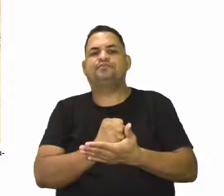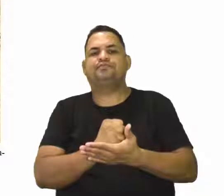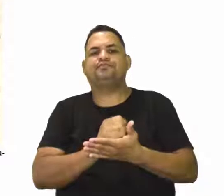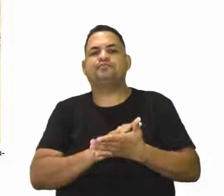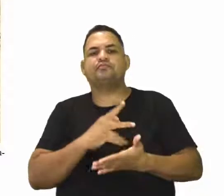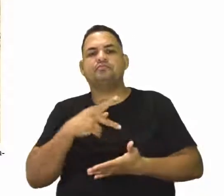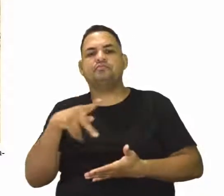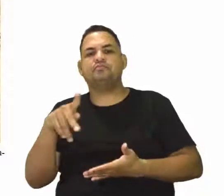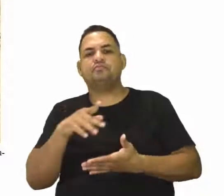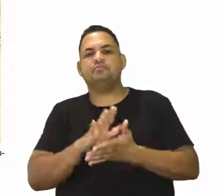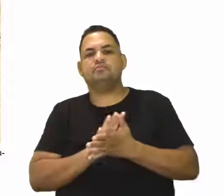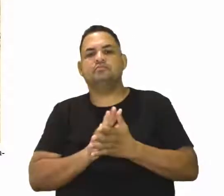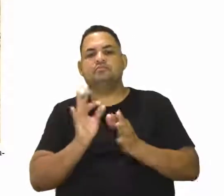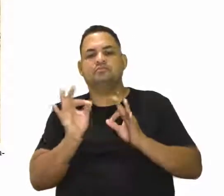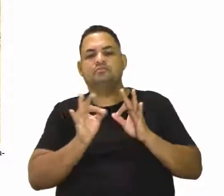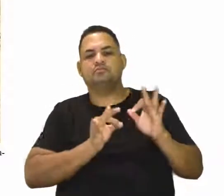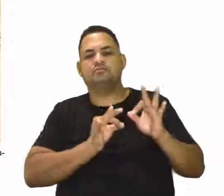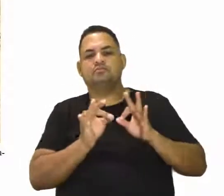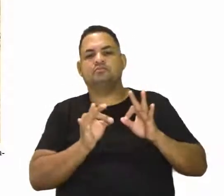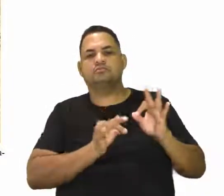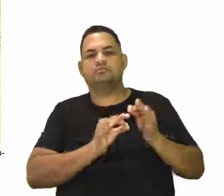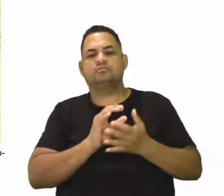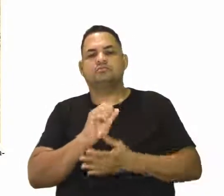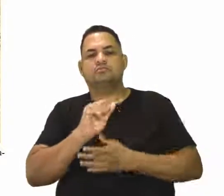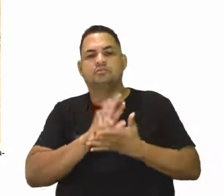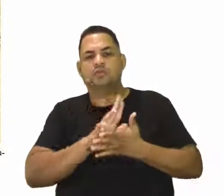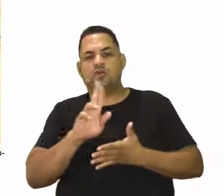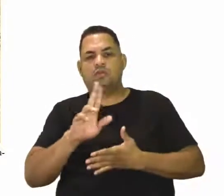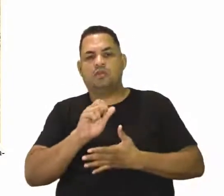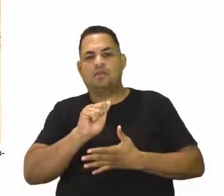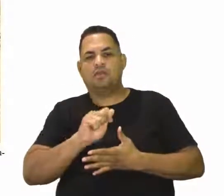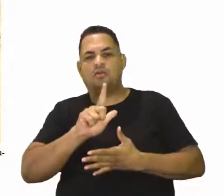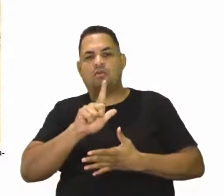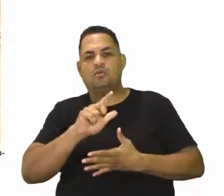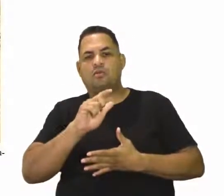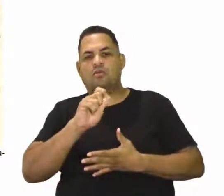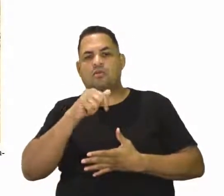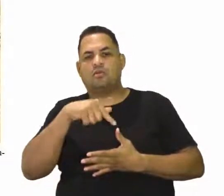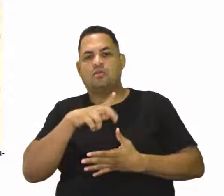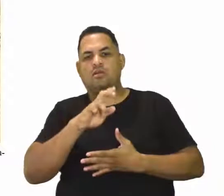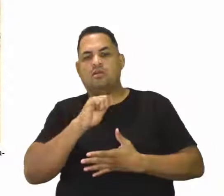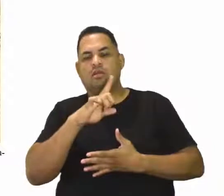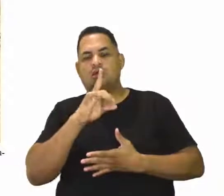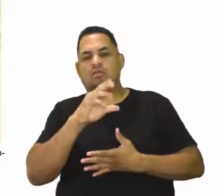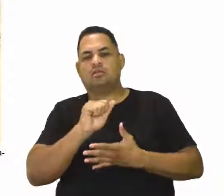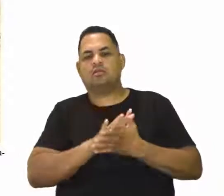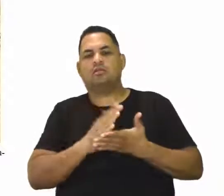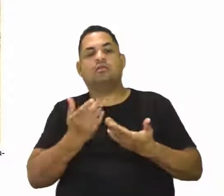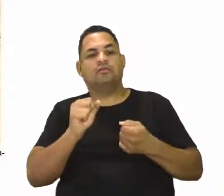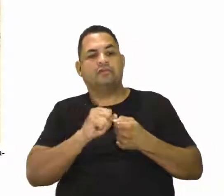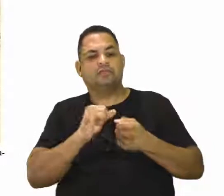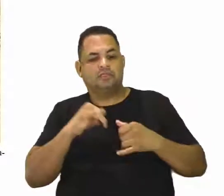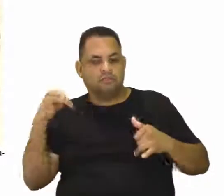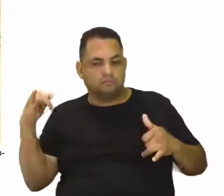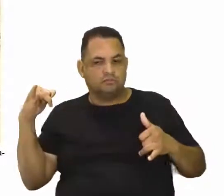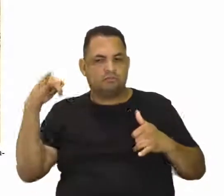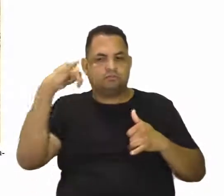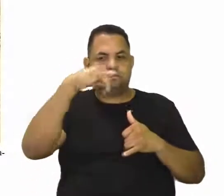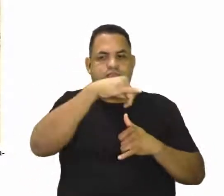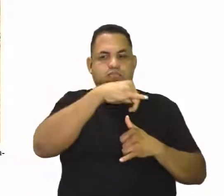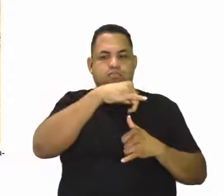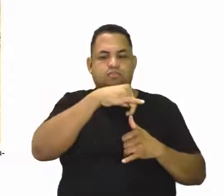para que essa organização chamada de Alcaide cometesse aquele atentado